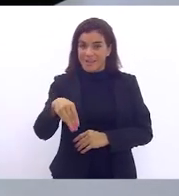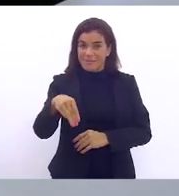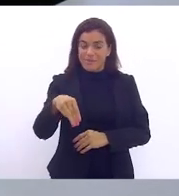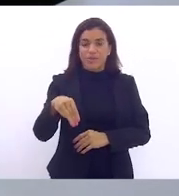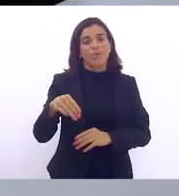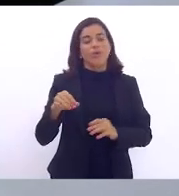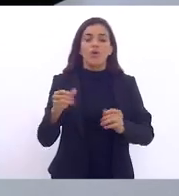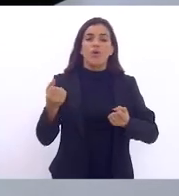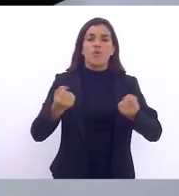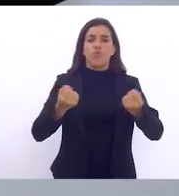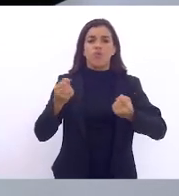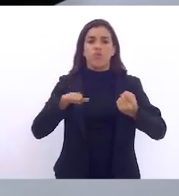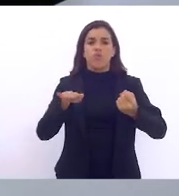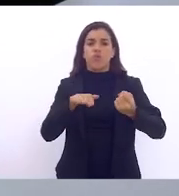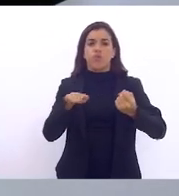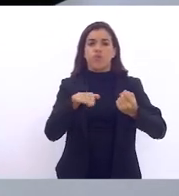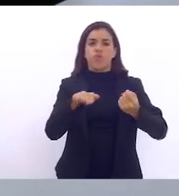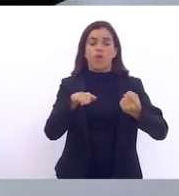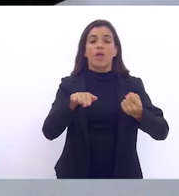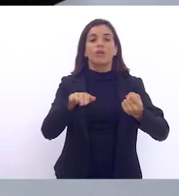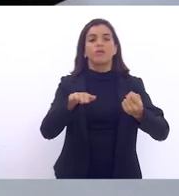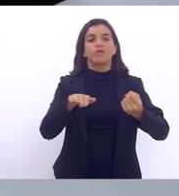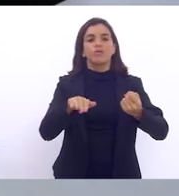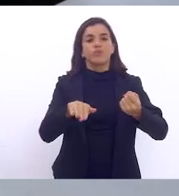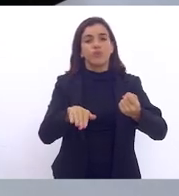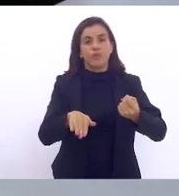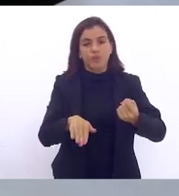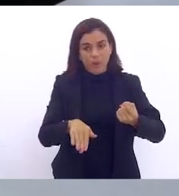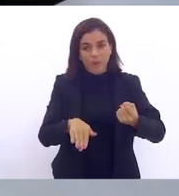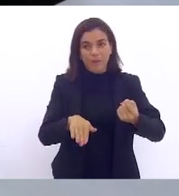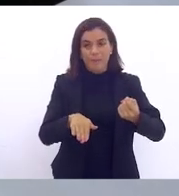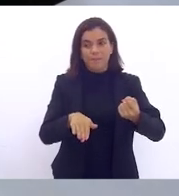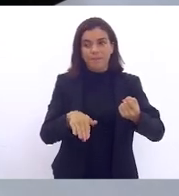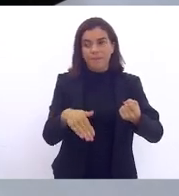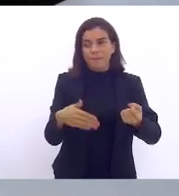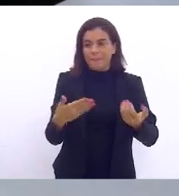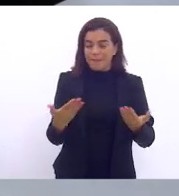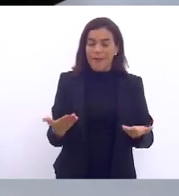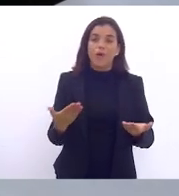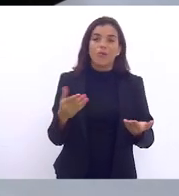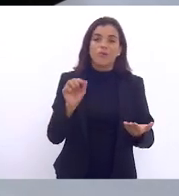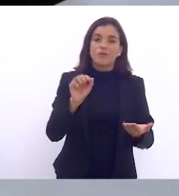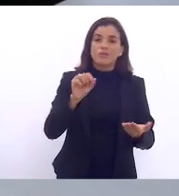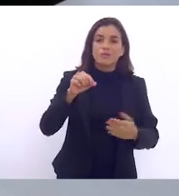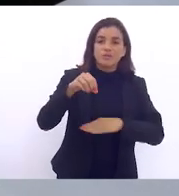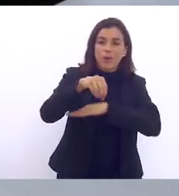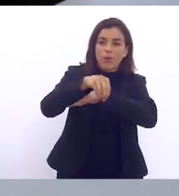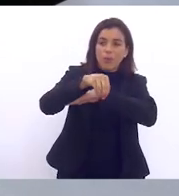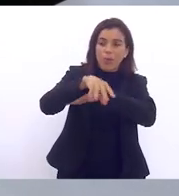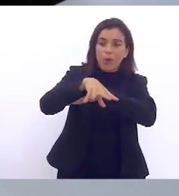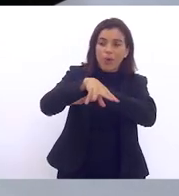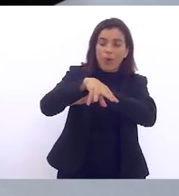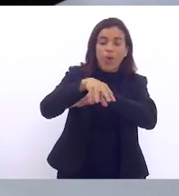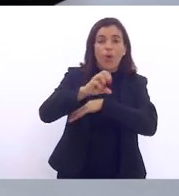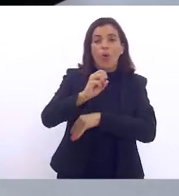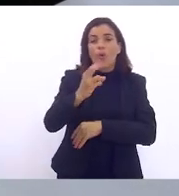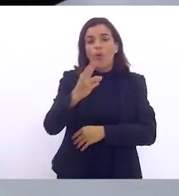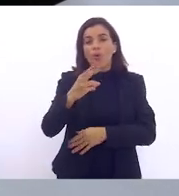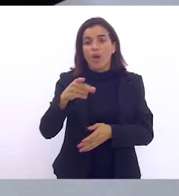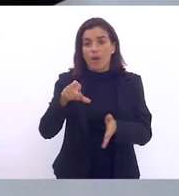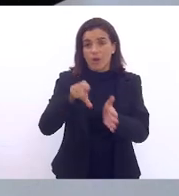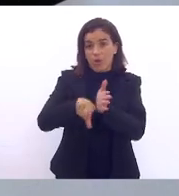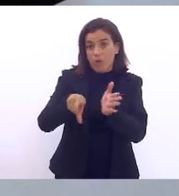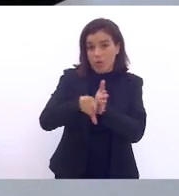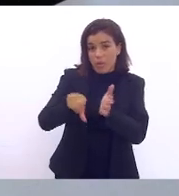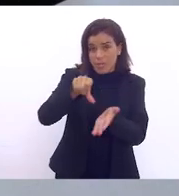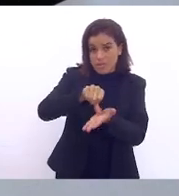80 E aí uma outra dúvida que fica para quem nunca trafegou na pista isso é um radar ou é um Pórtico de cobrança e aí eu